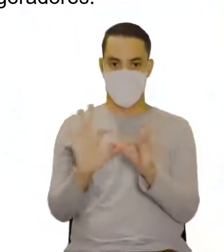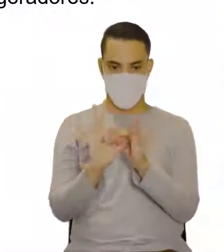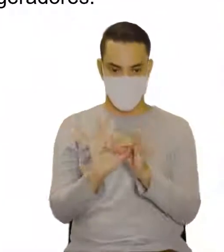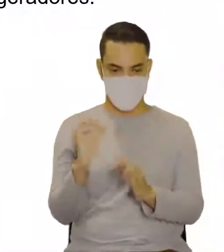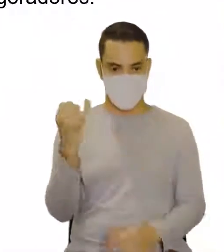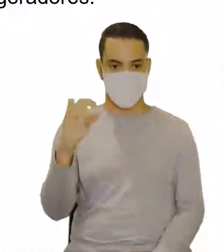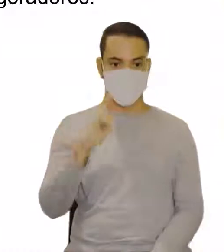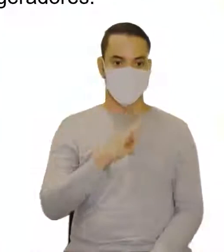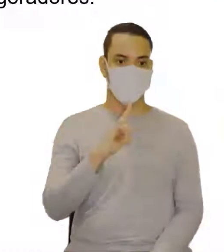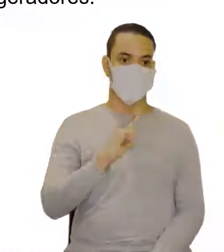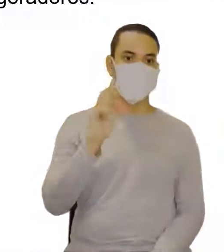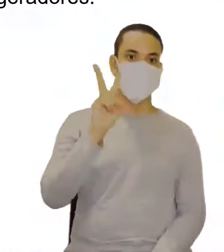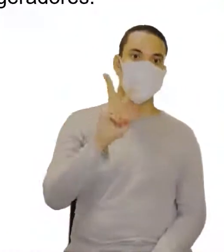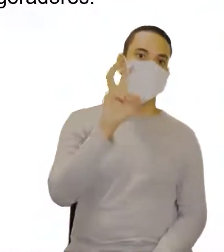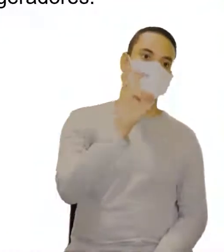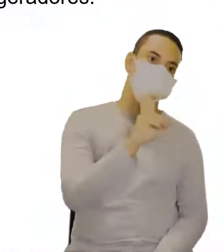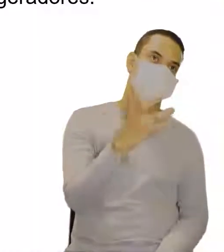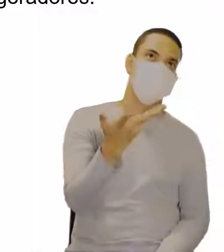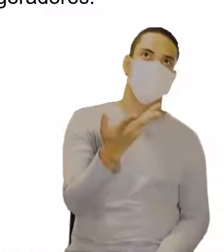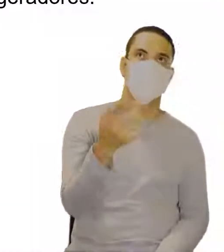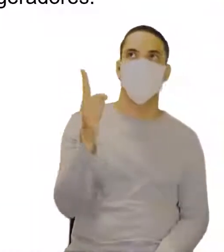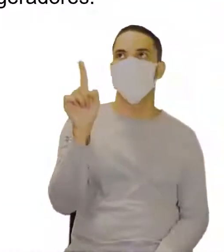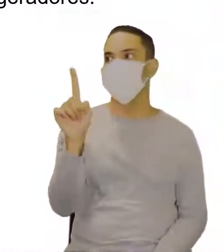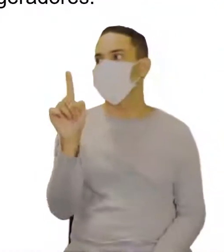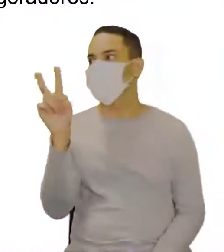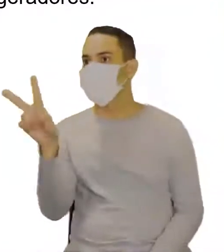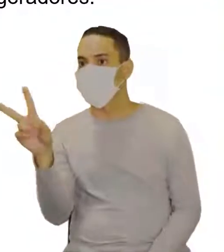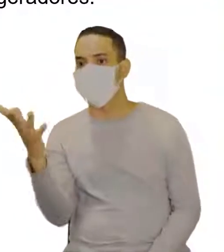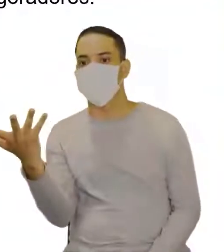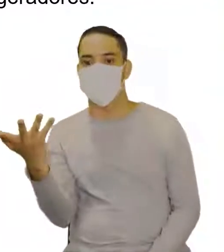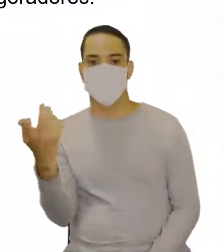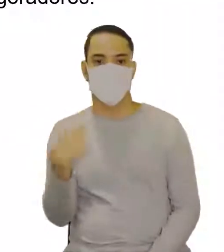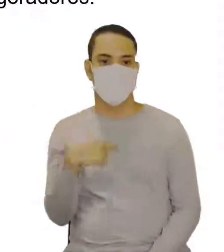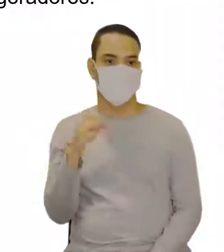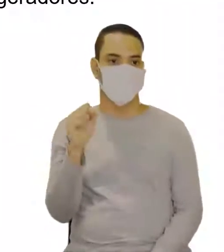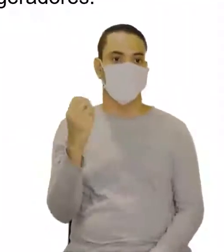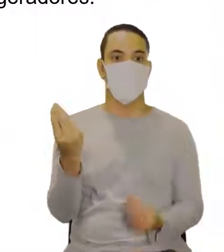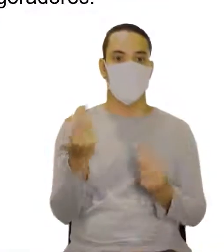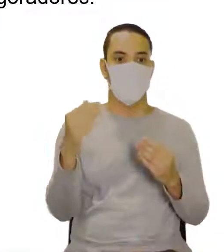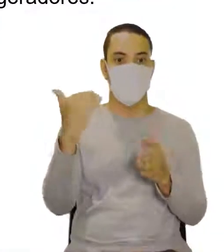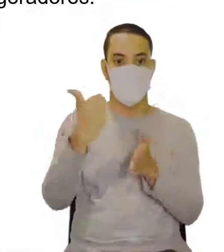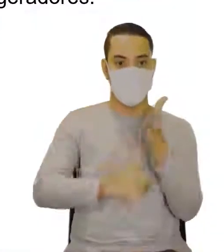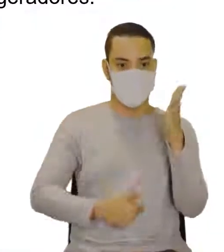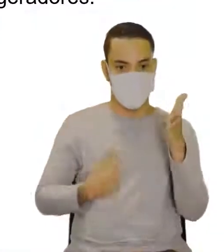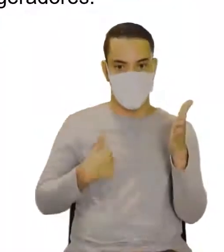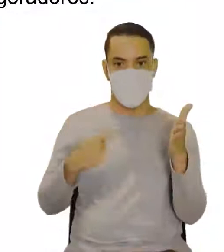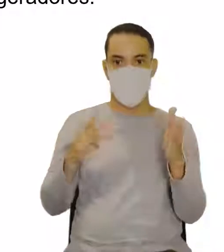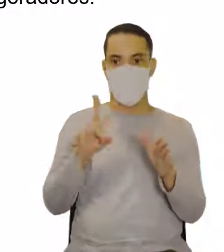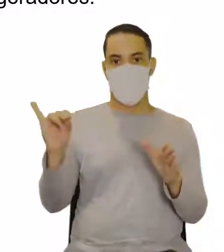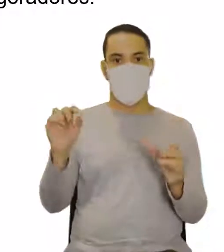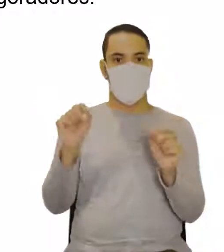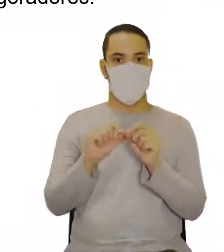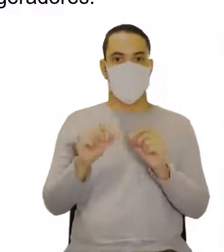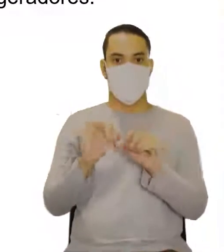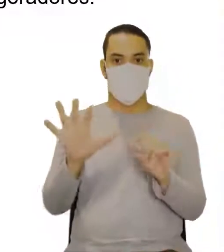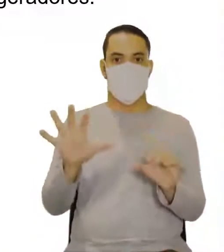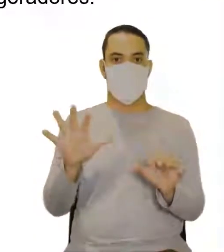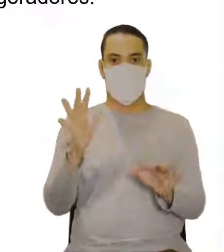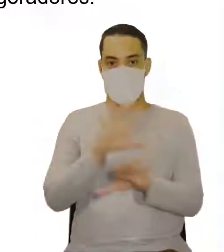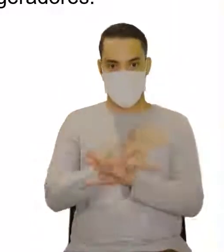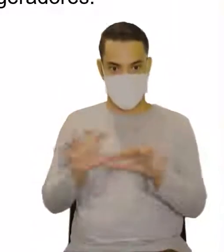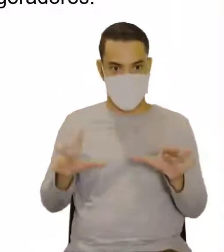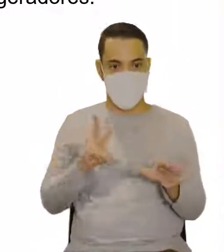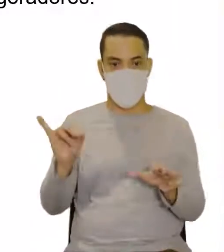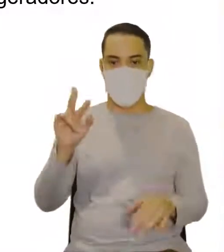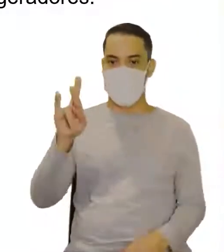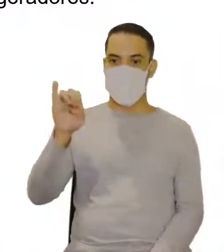eu tiver 2 com 5 e 1 com 2, aquele ali que é menor vai se comportar como um receptor, ok?